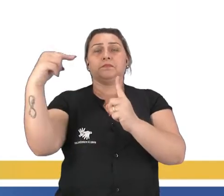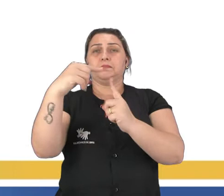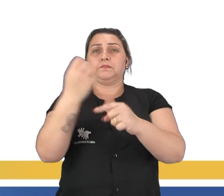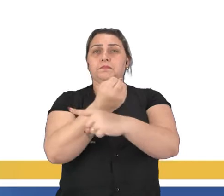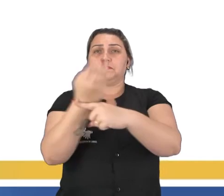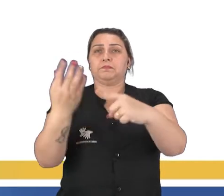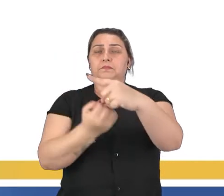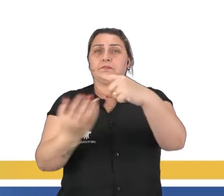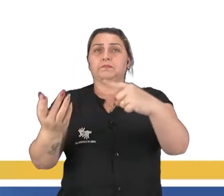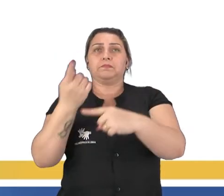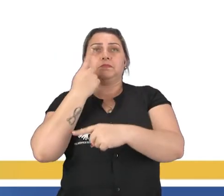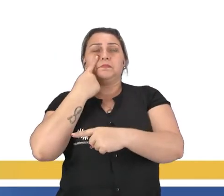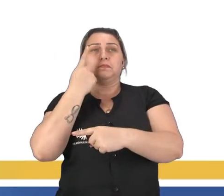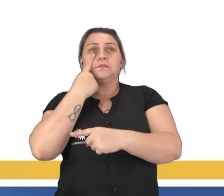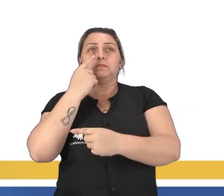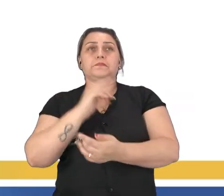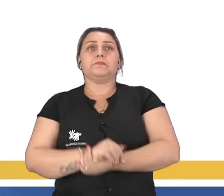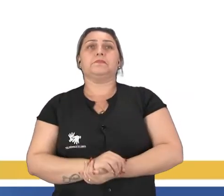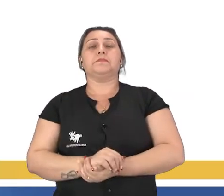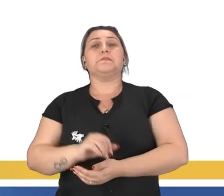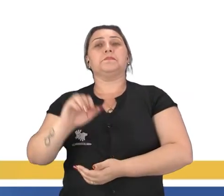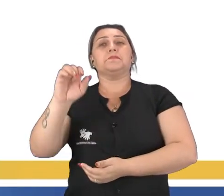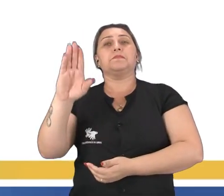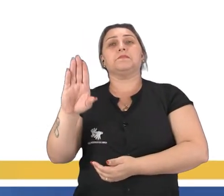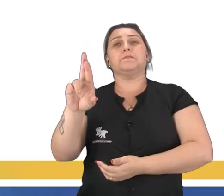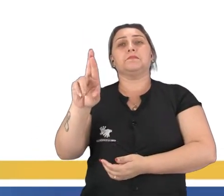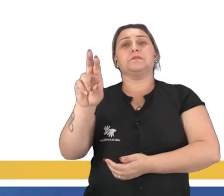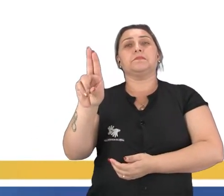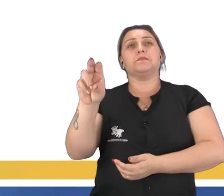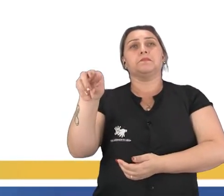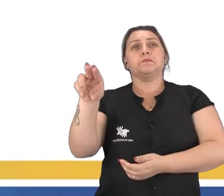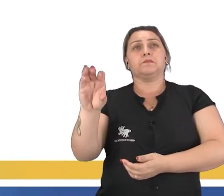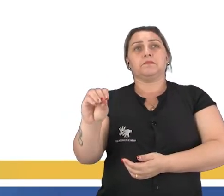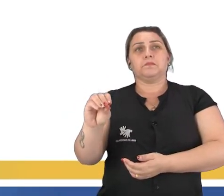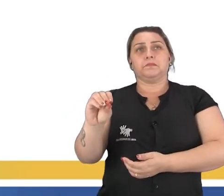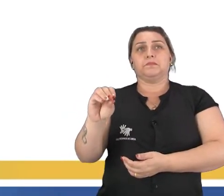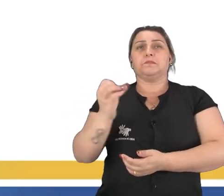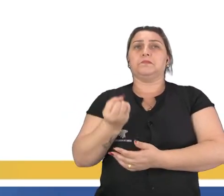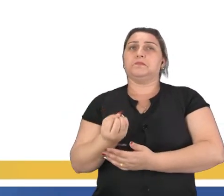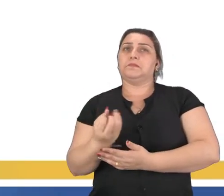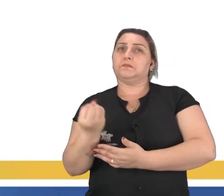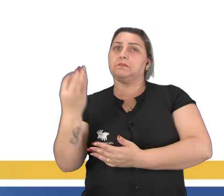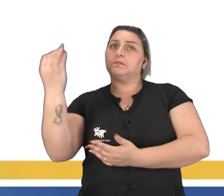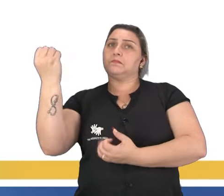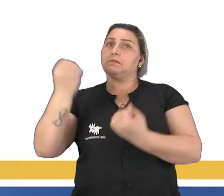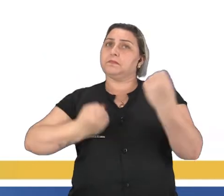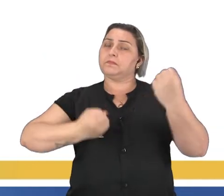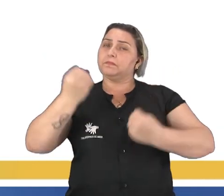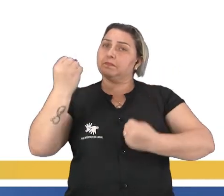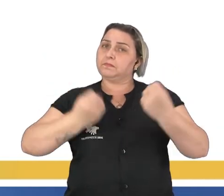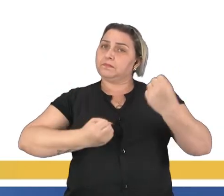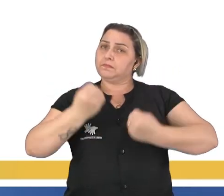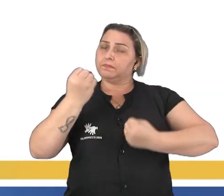Bom, observem esse exemplo sobre adição e subtração de